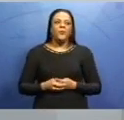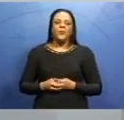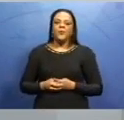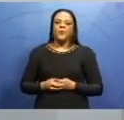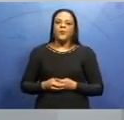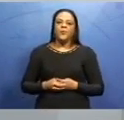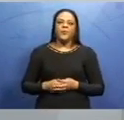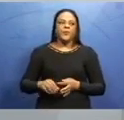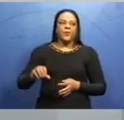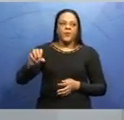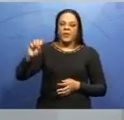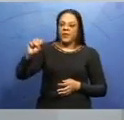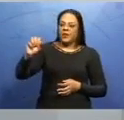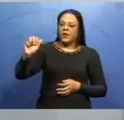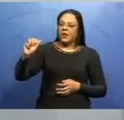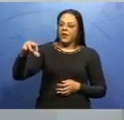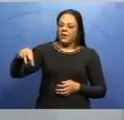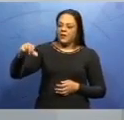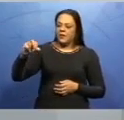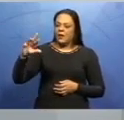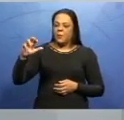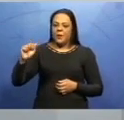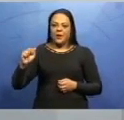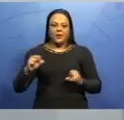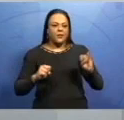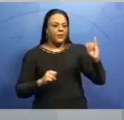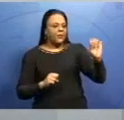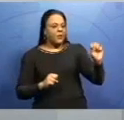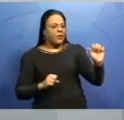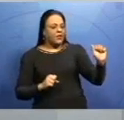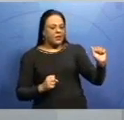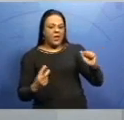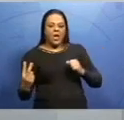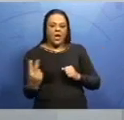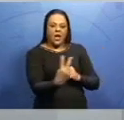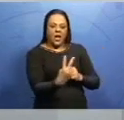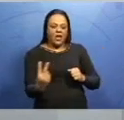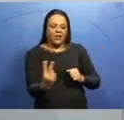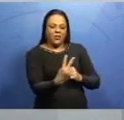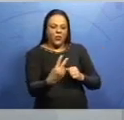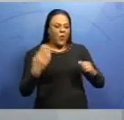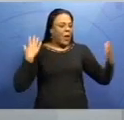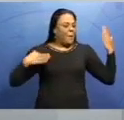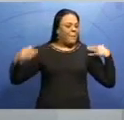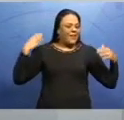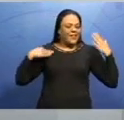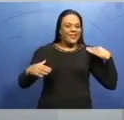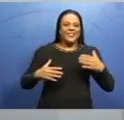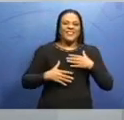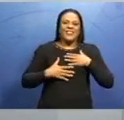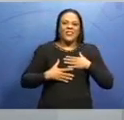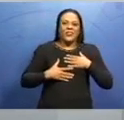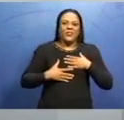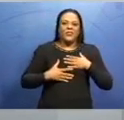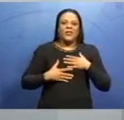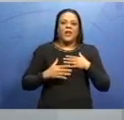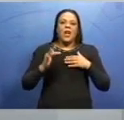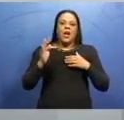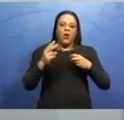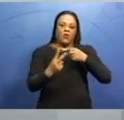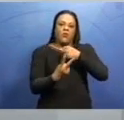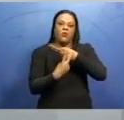Samara e Isa. Gosta de passear, gostou de passear, gostam